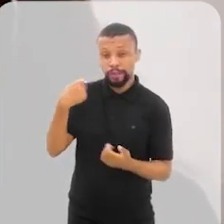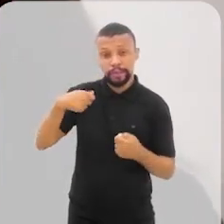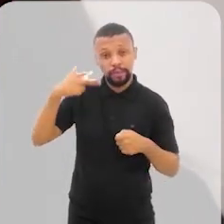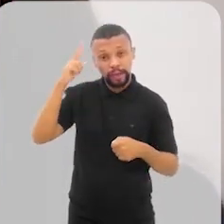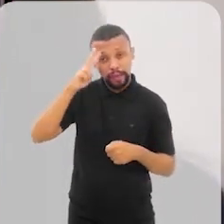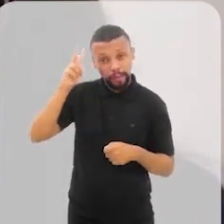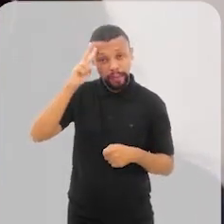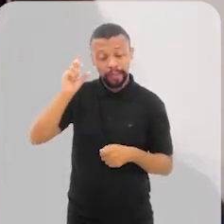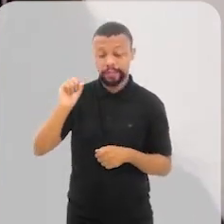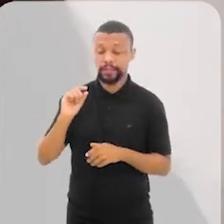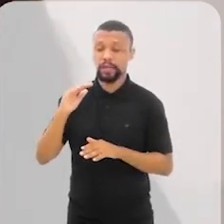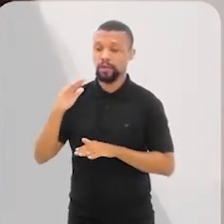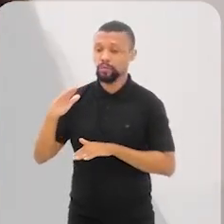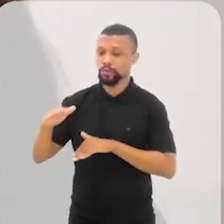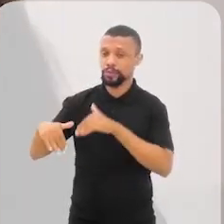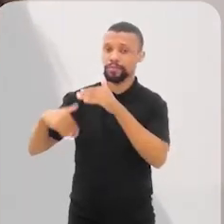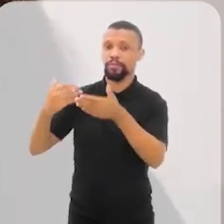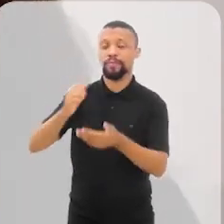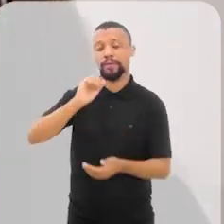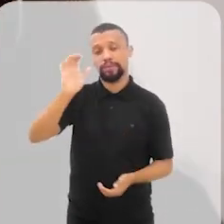quando a gente fala não é só mais um modelo organizacional,